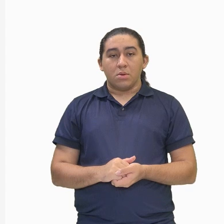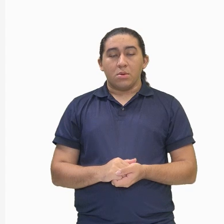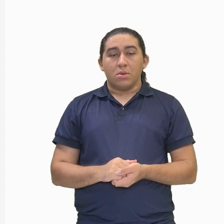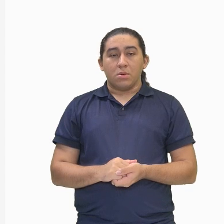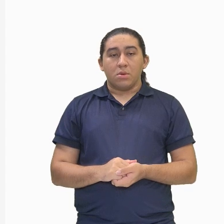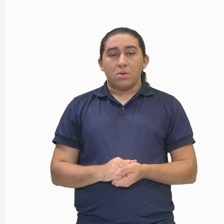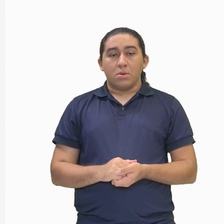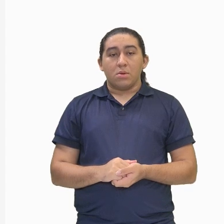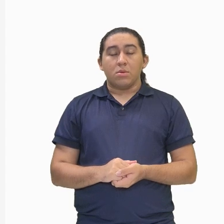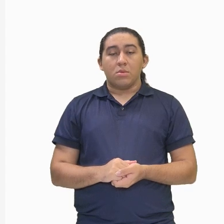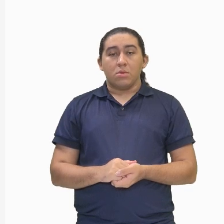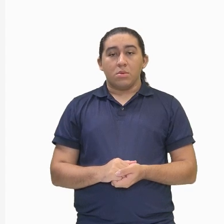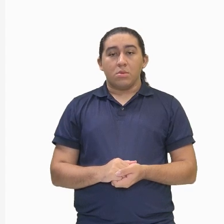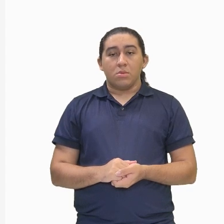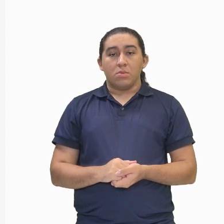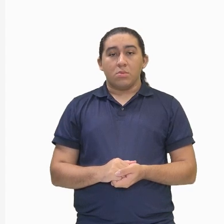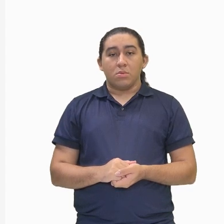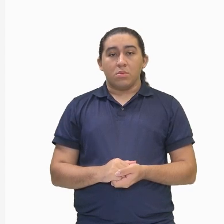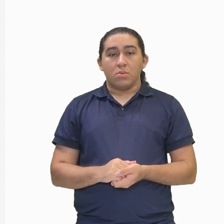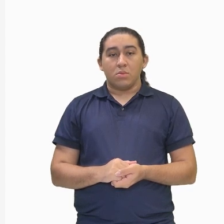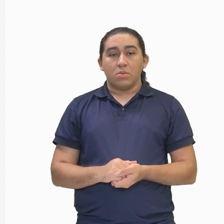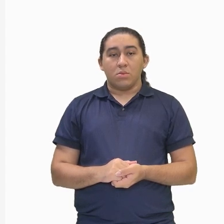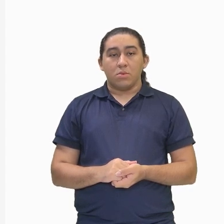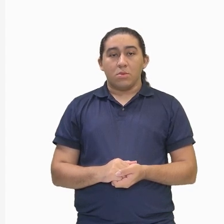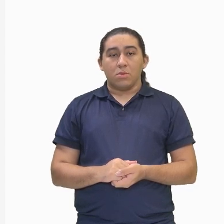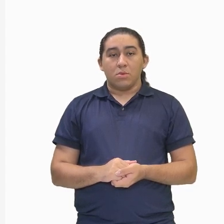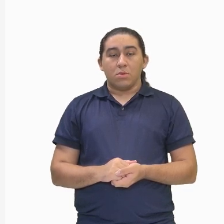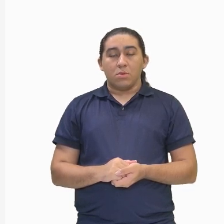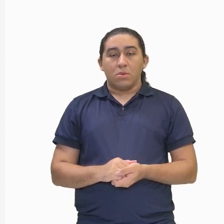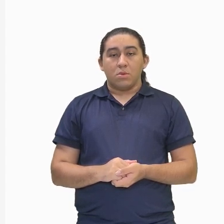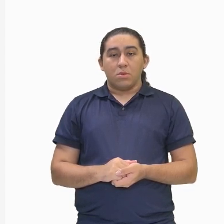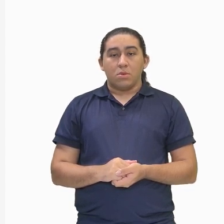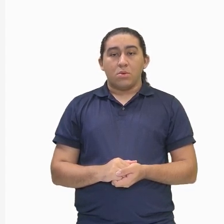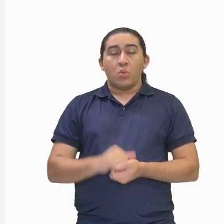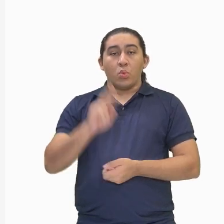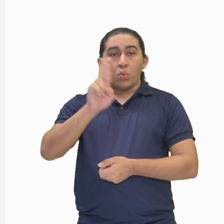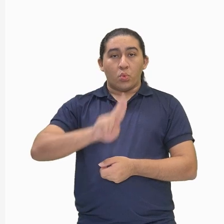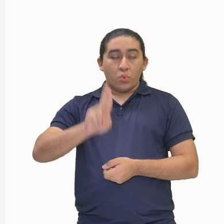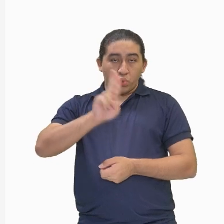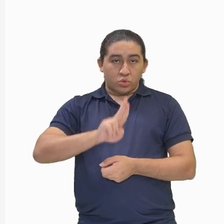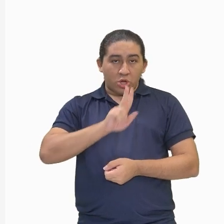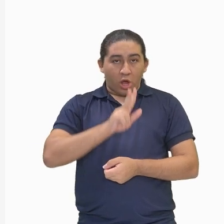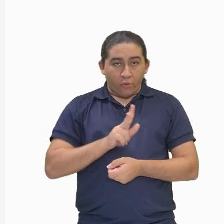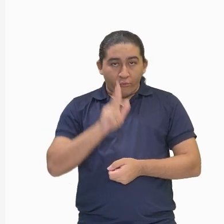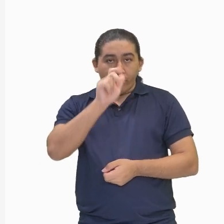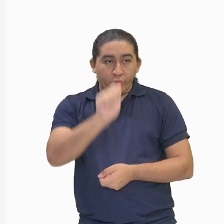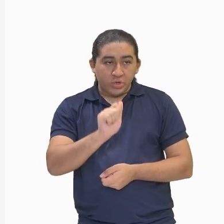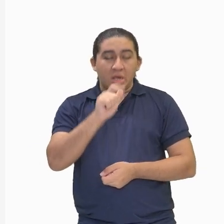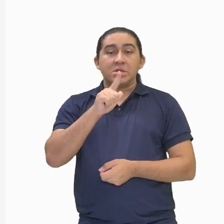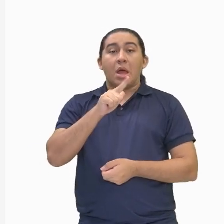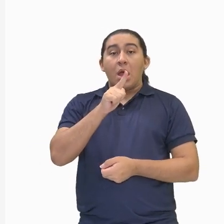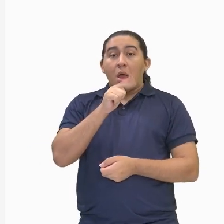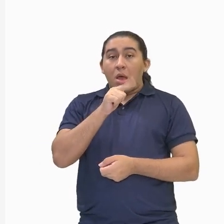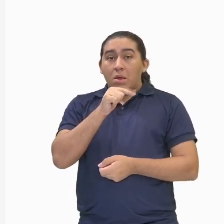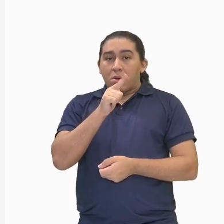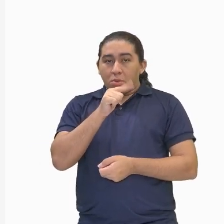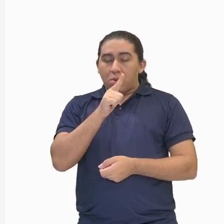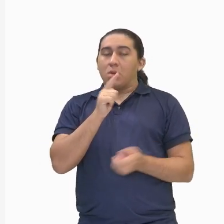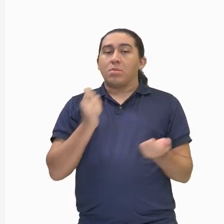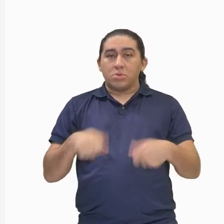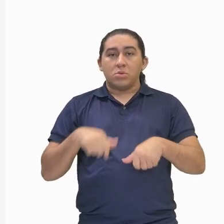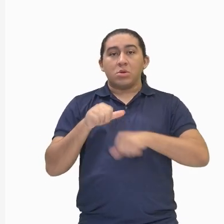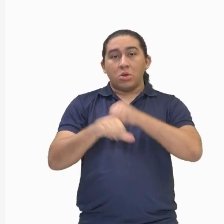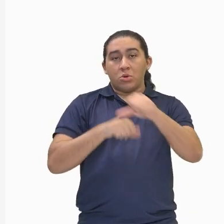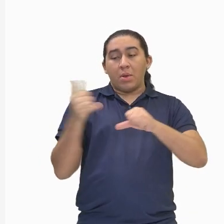vem de usinas, né, que utilizam a força da água, né, a diferença de potencial da água, para transformar